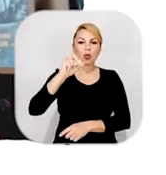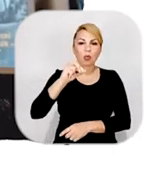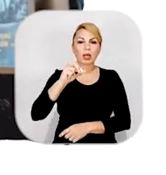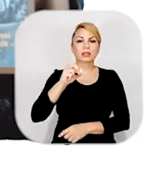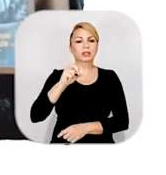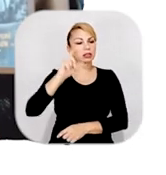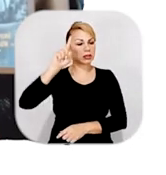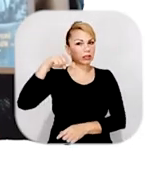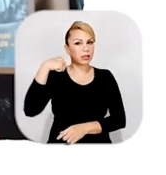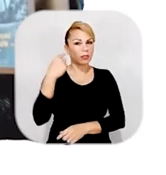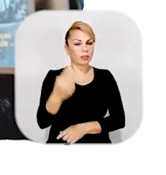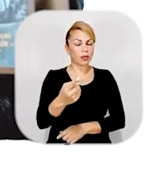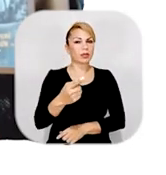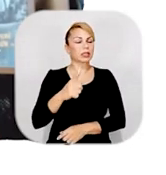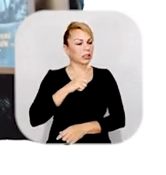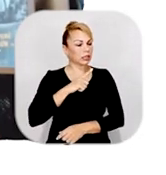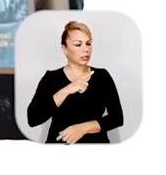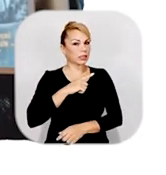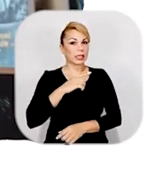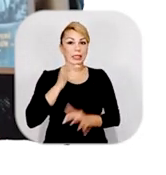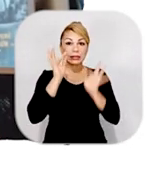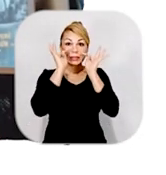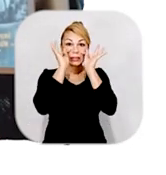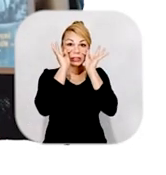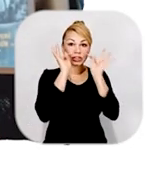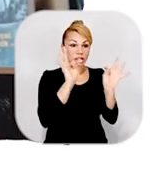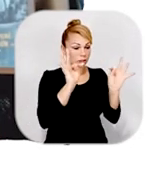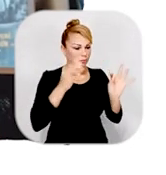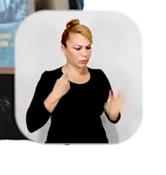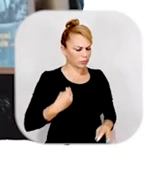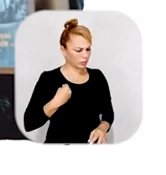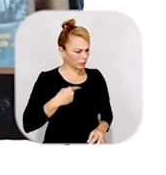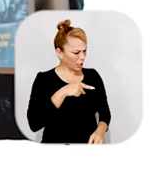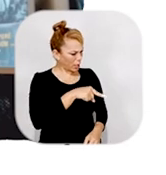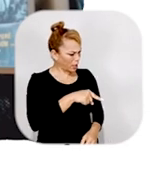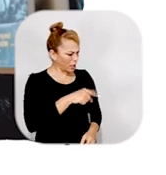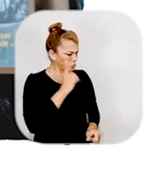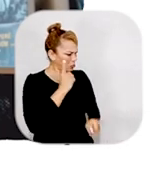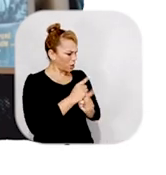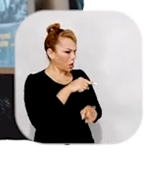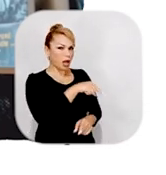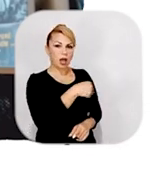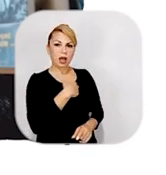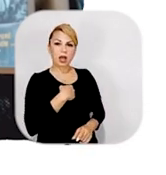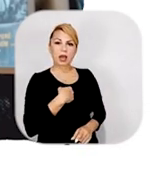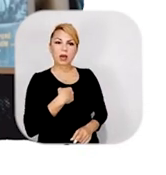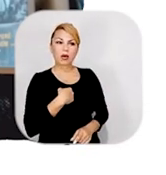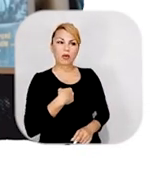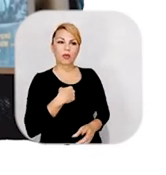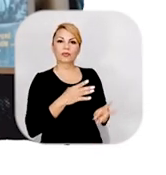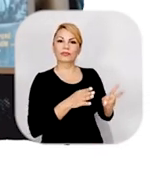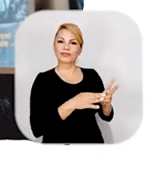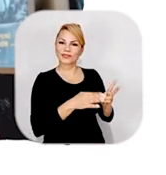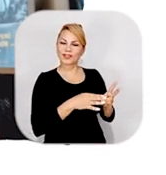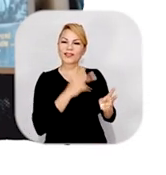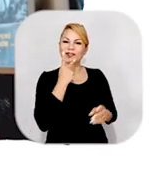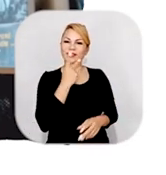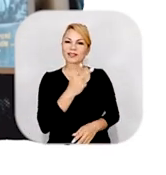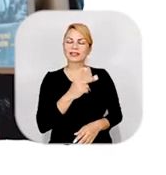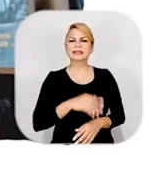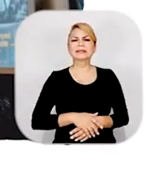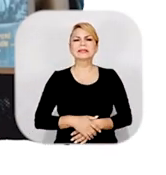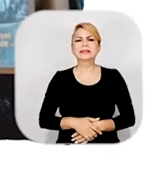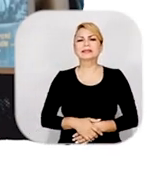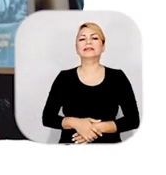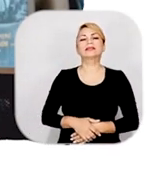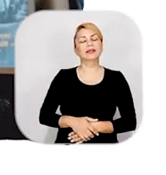uma pessoa, uma testemunha viva, que se reconhece naquele documento que foi publicado na Alemanha, também aqui no Brasil. Aquilo eu